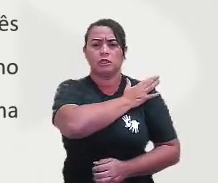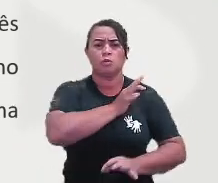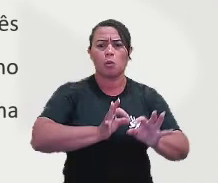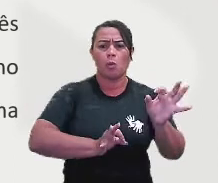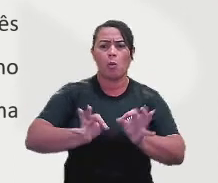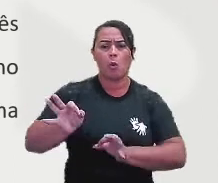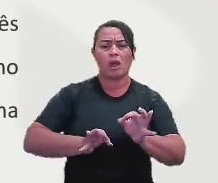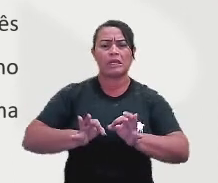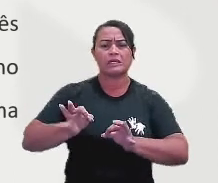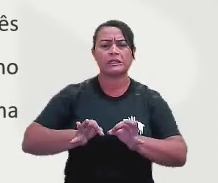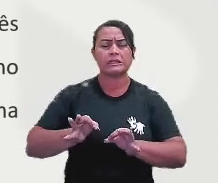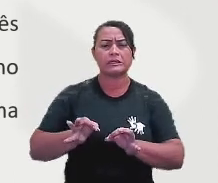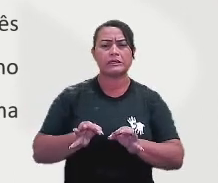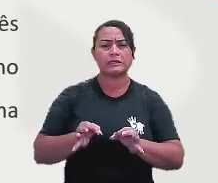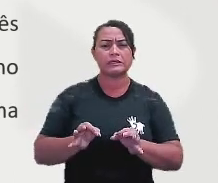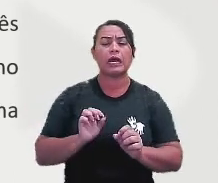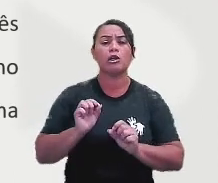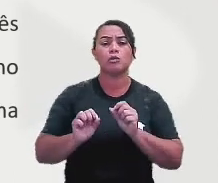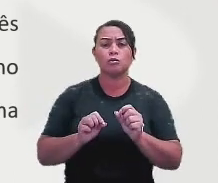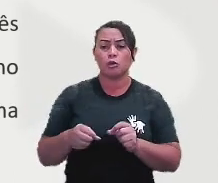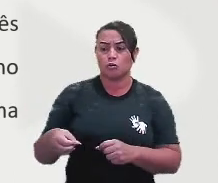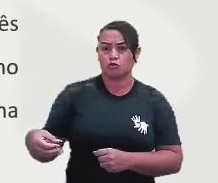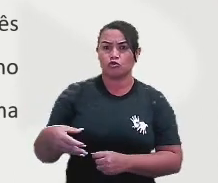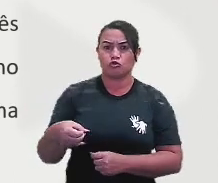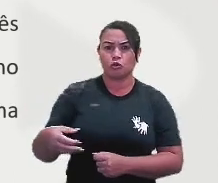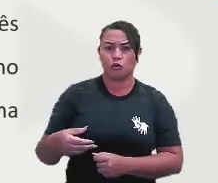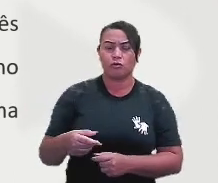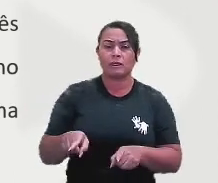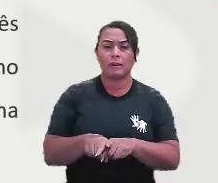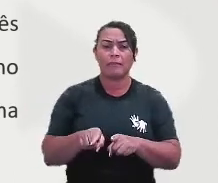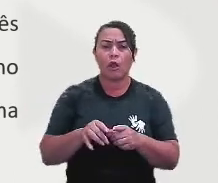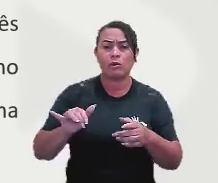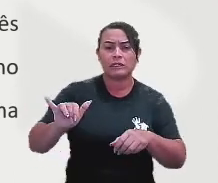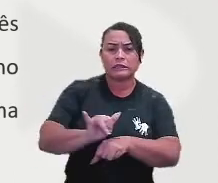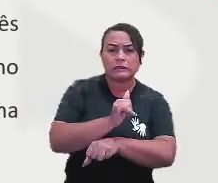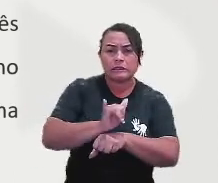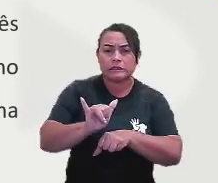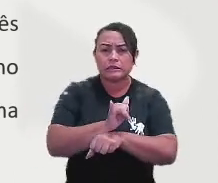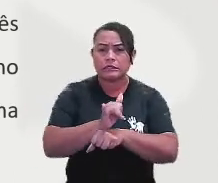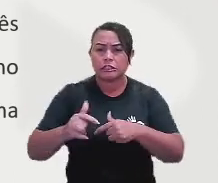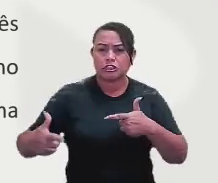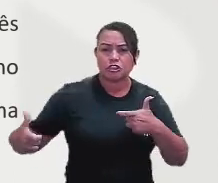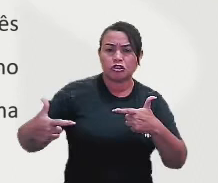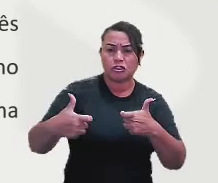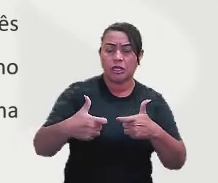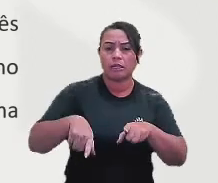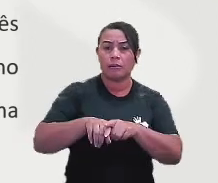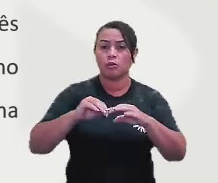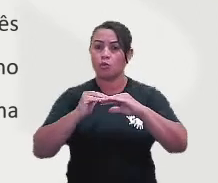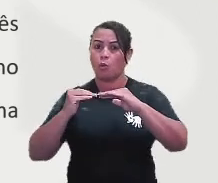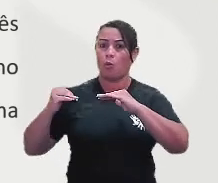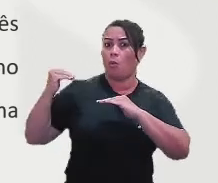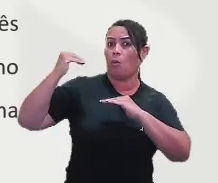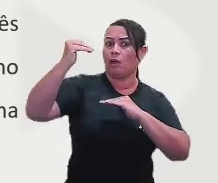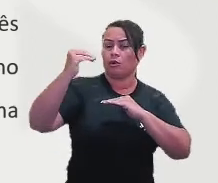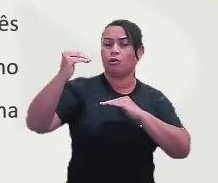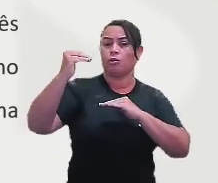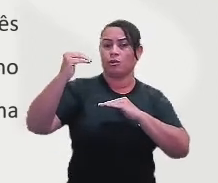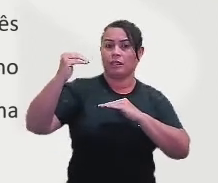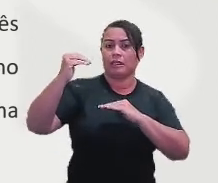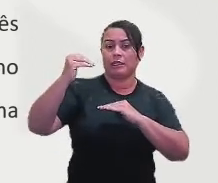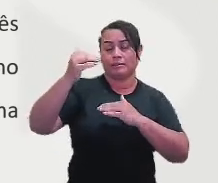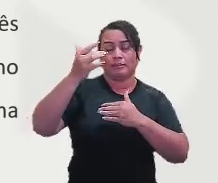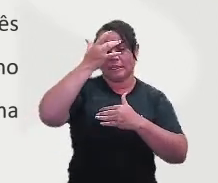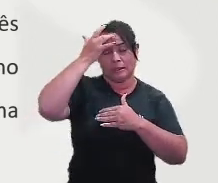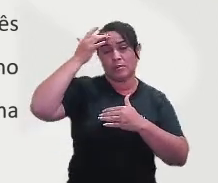mais moderno em armamentos e táticas de guerra, e numericamente superior em relação aos luso-brasileiros,